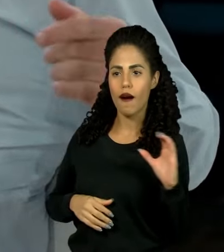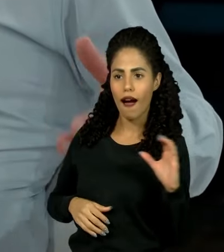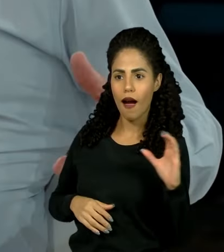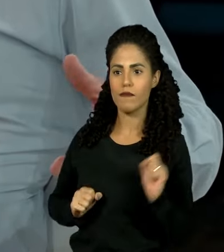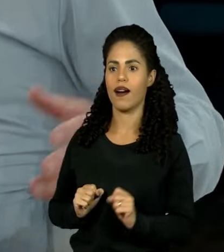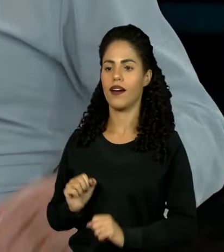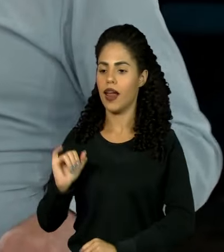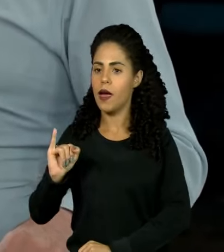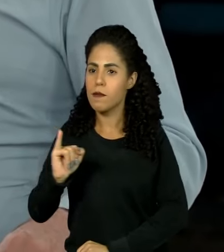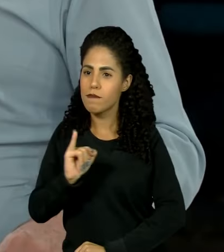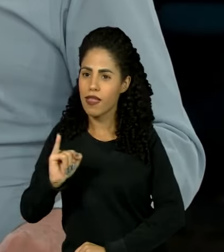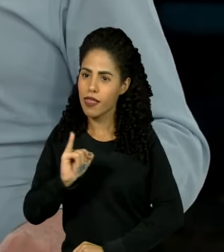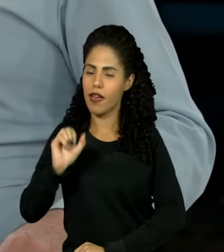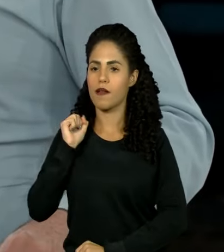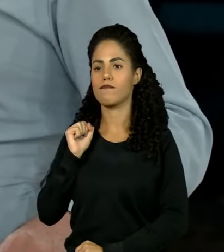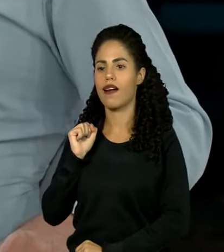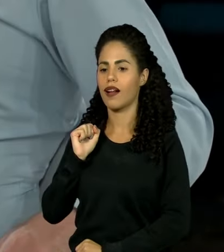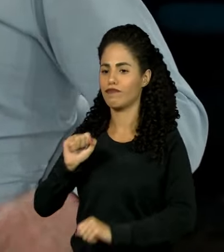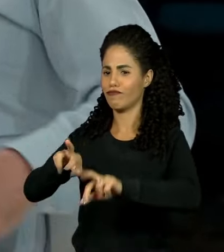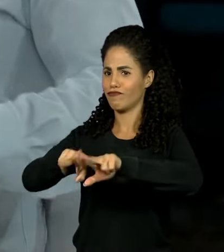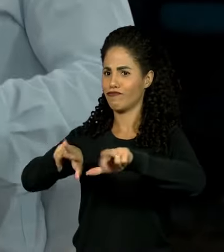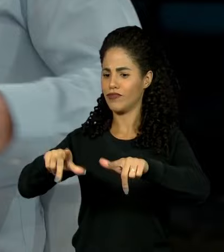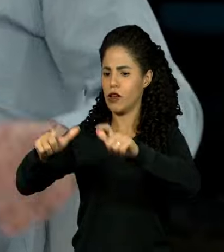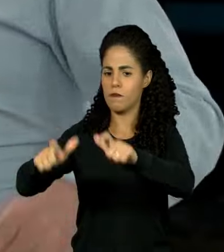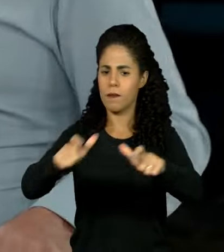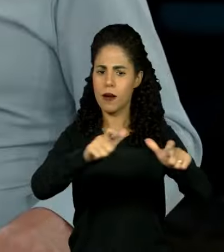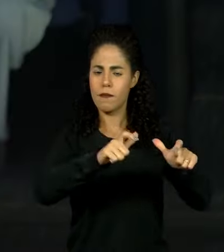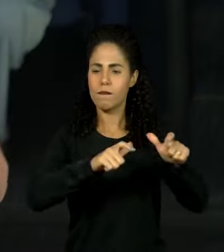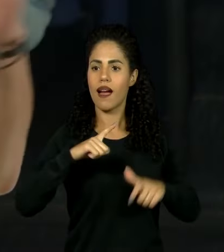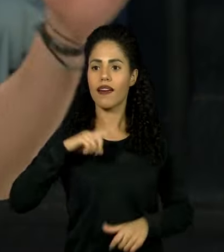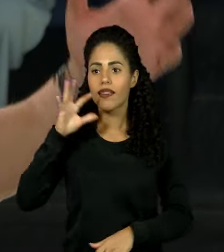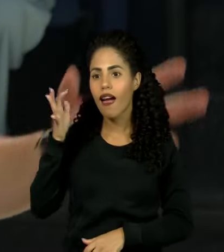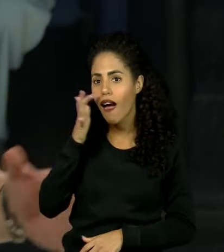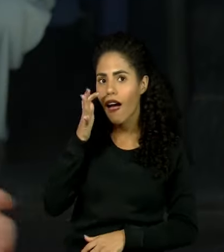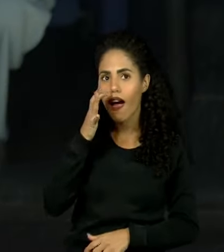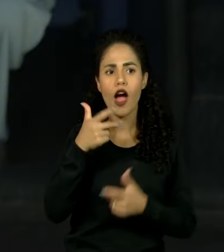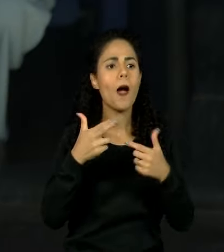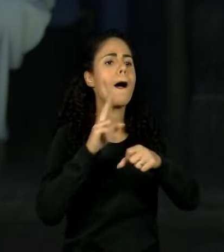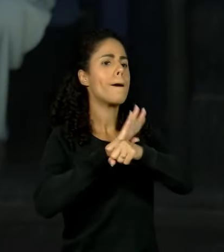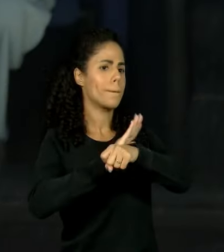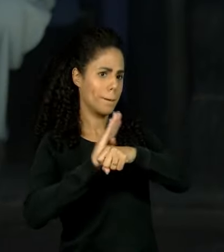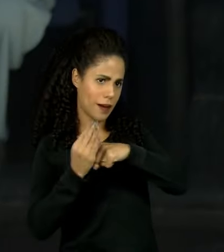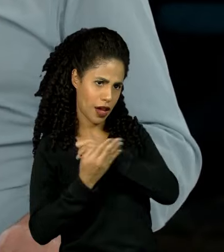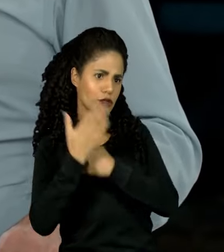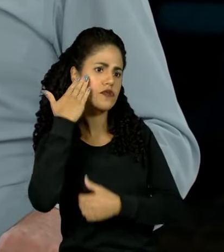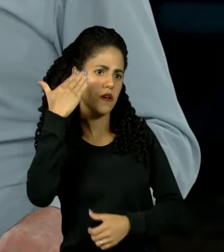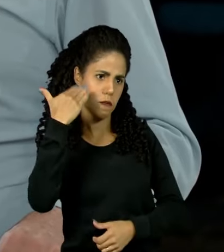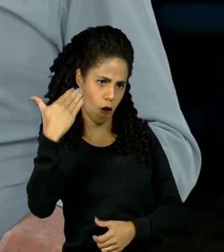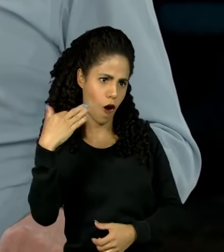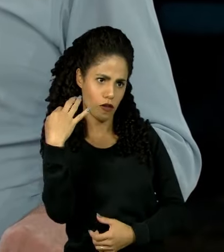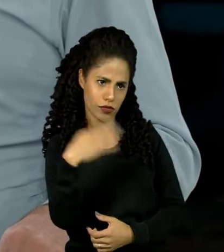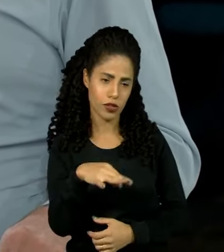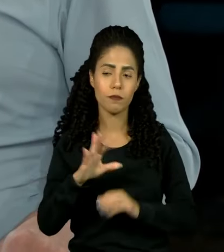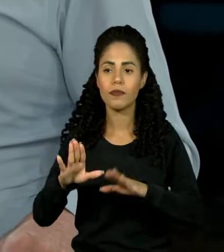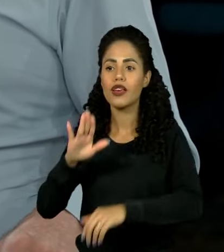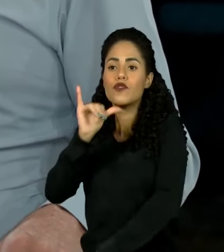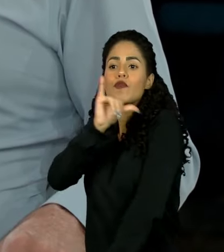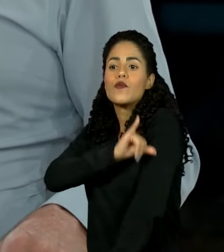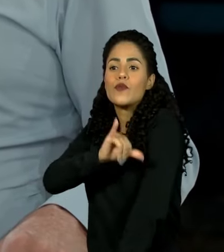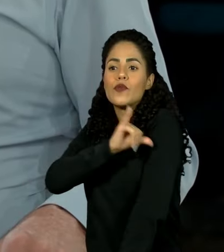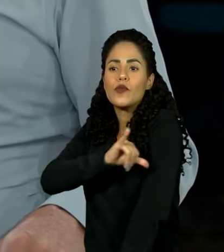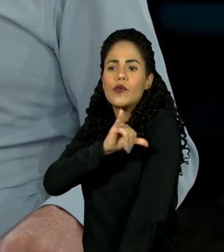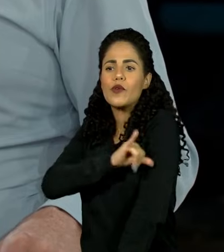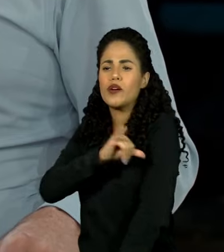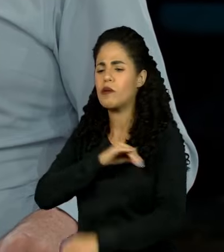Ipanema eh uma série de outras atrações corcovos mais conhecidos mas o Rio de Janeiro Tem